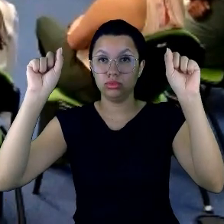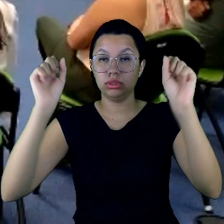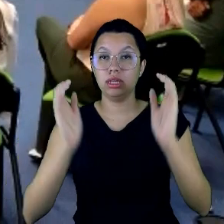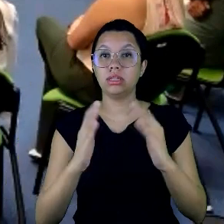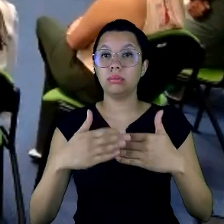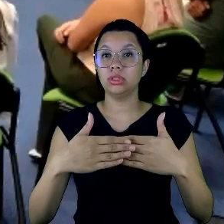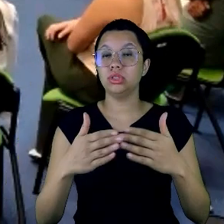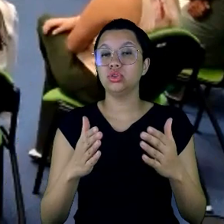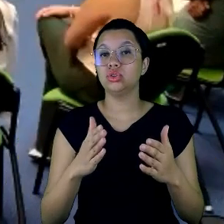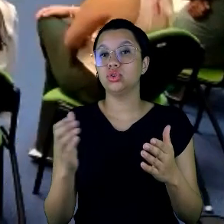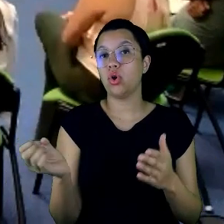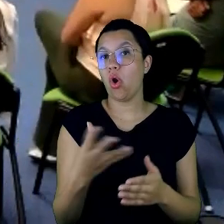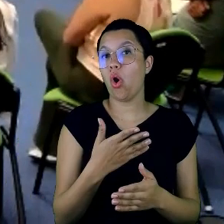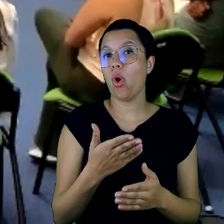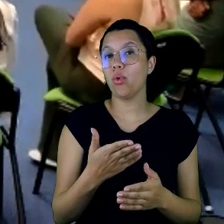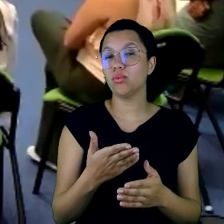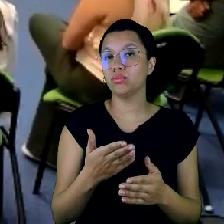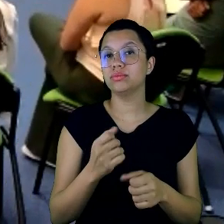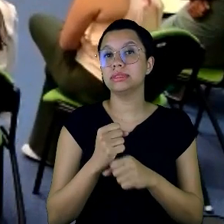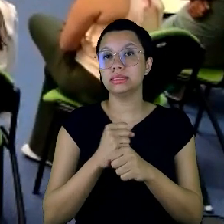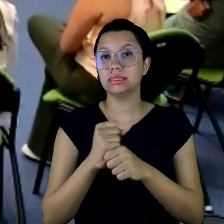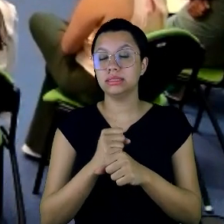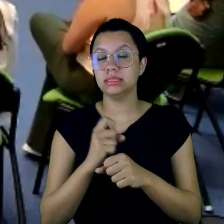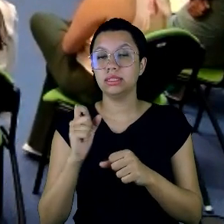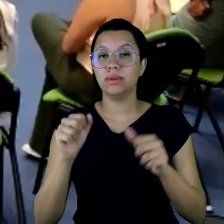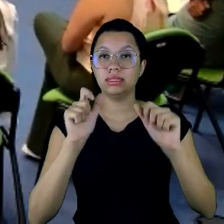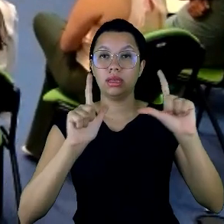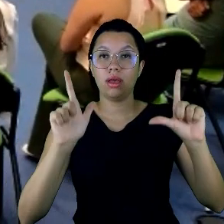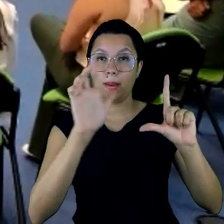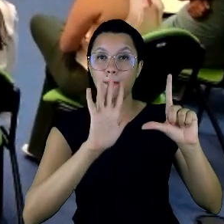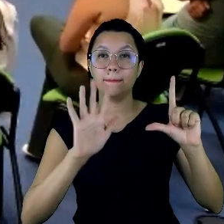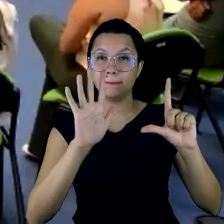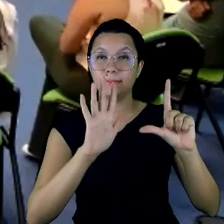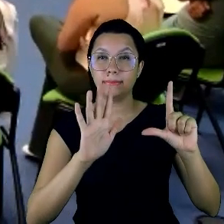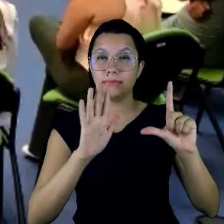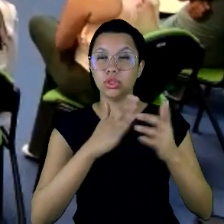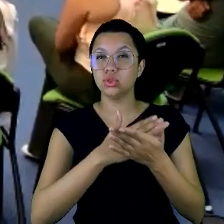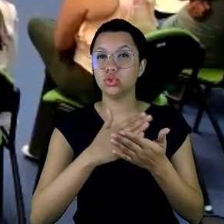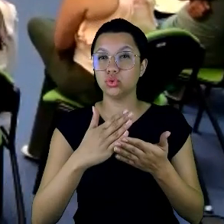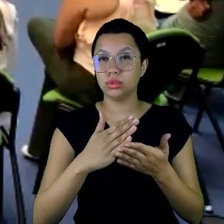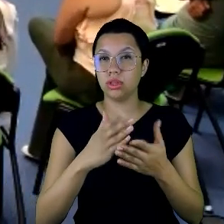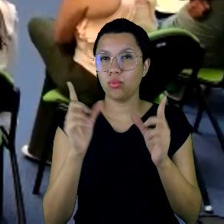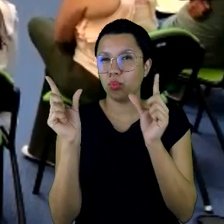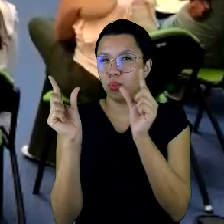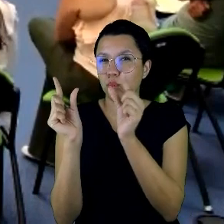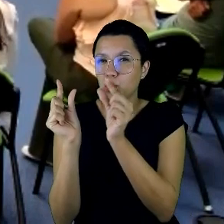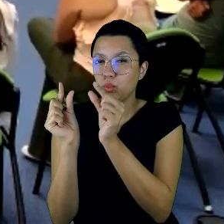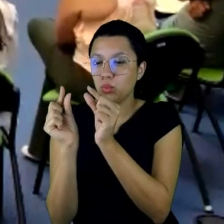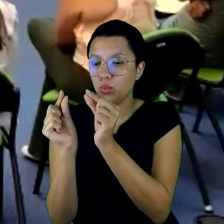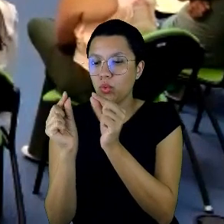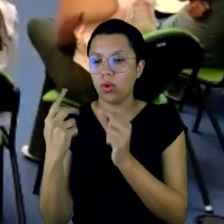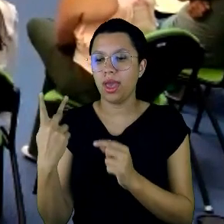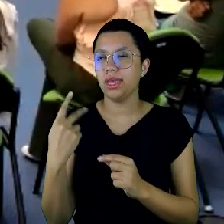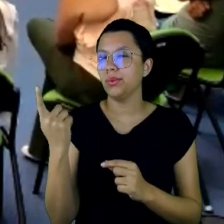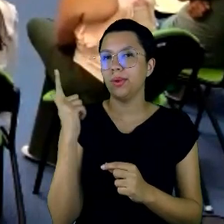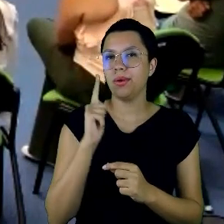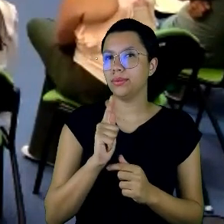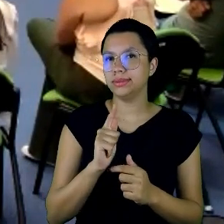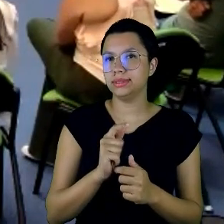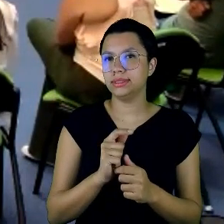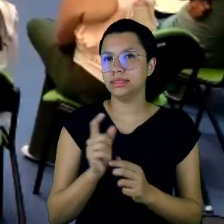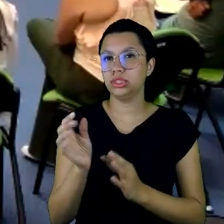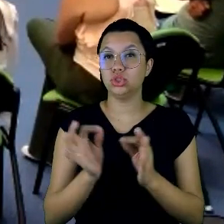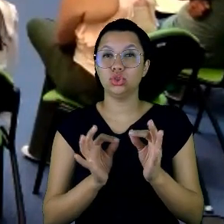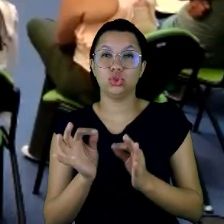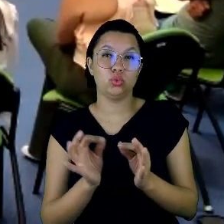12 gabinetes novos esse ano, essa telinha inicial aqui ia ficar um pouco espremidinha, era o primeiro ponto. A gente não ia